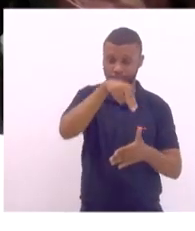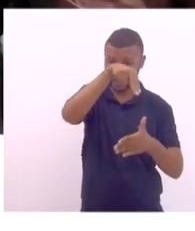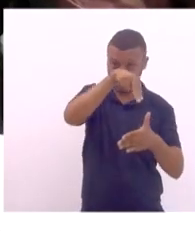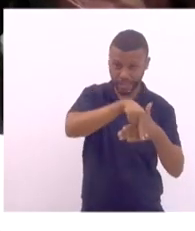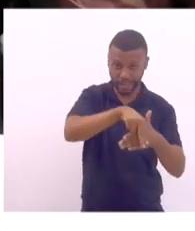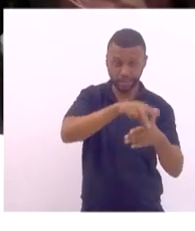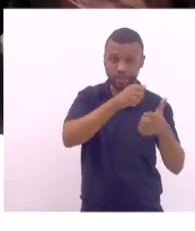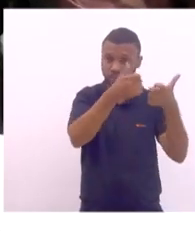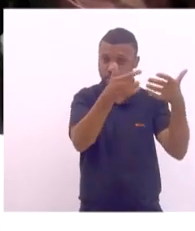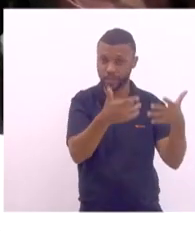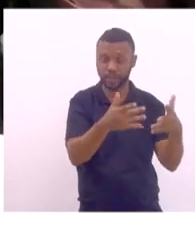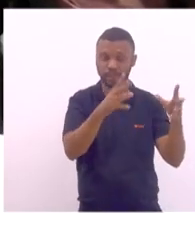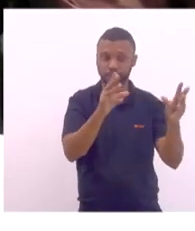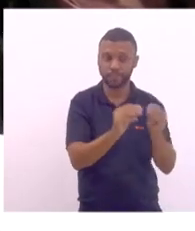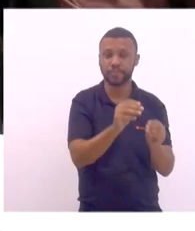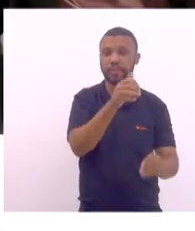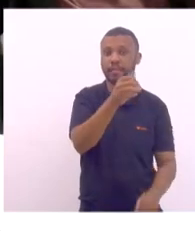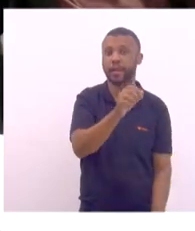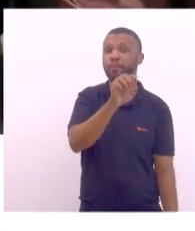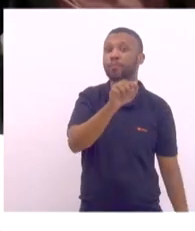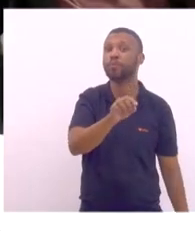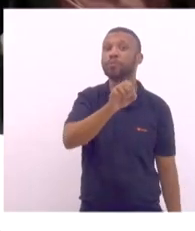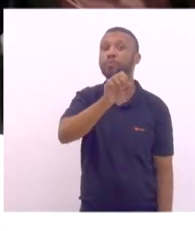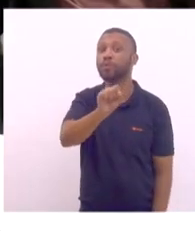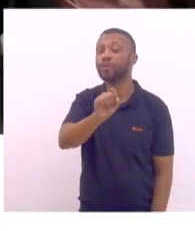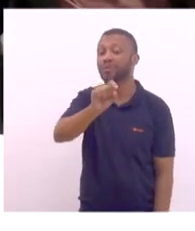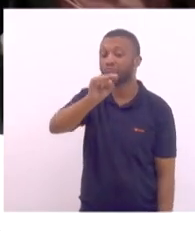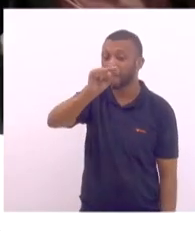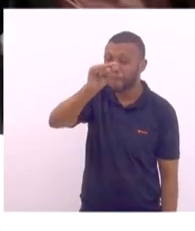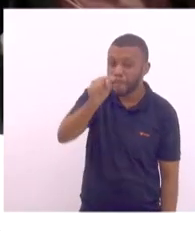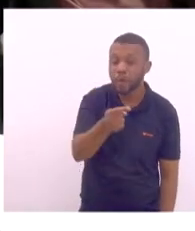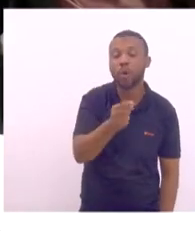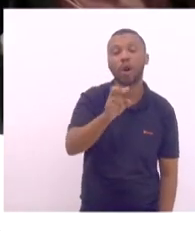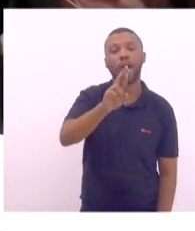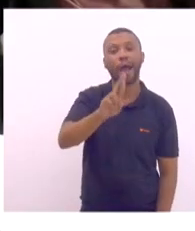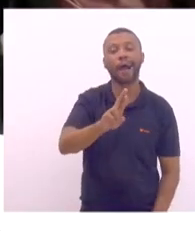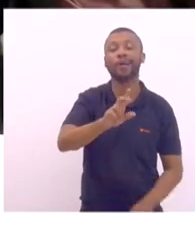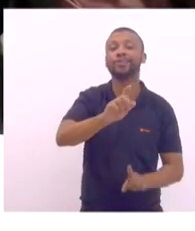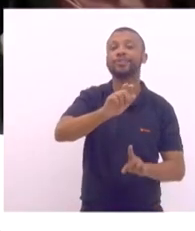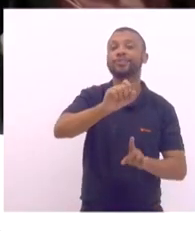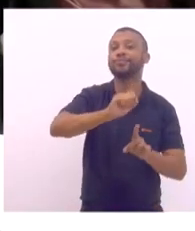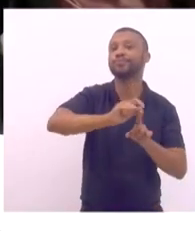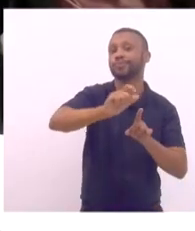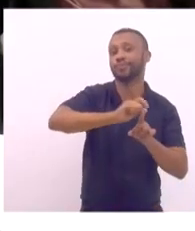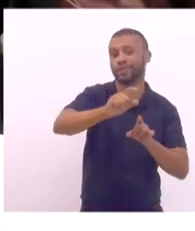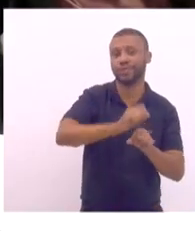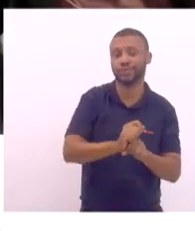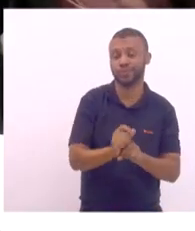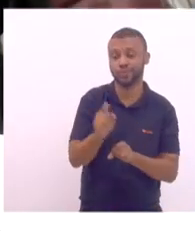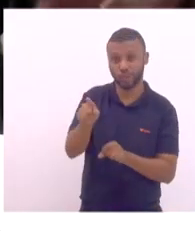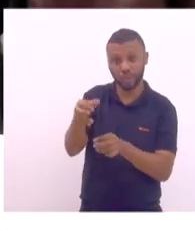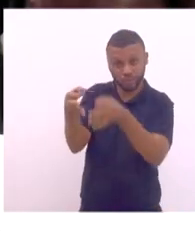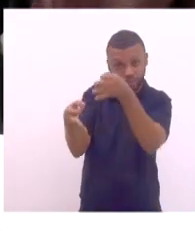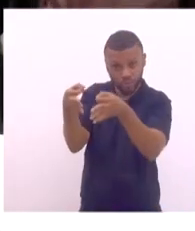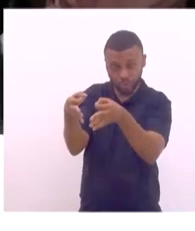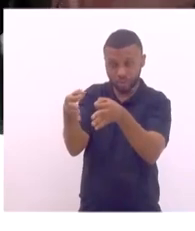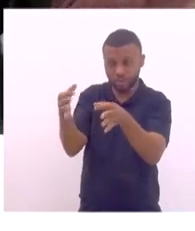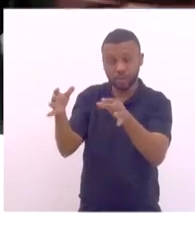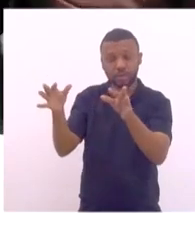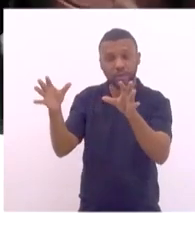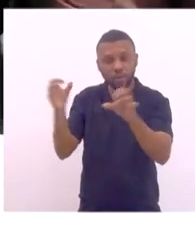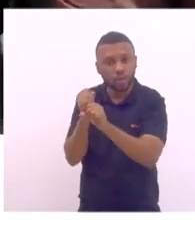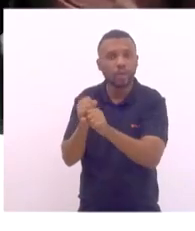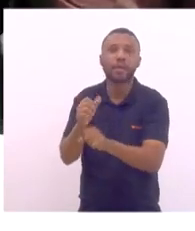acabava em 10,8 mil reais por mês, e o outro, que é o justo, que acabava em 15. Para